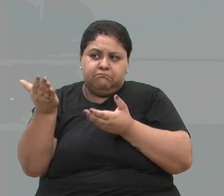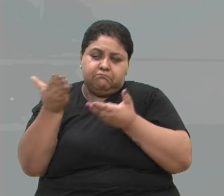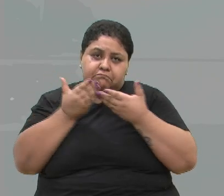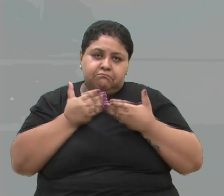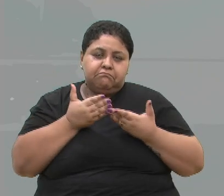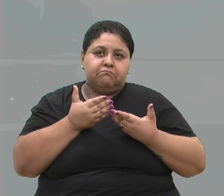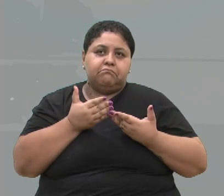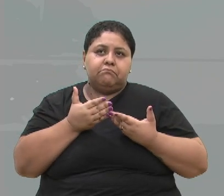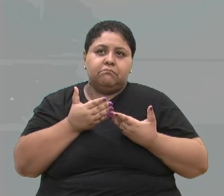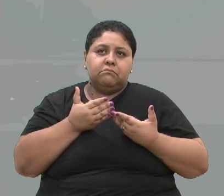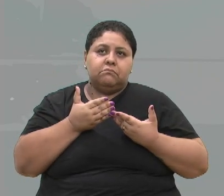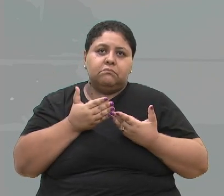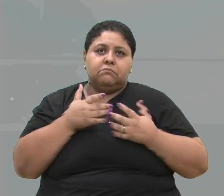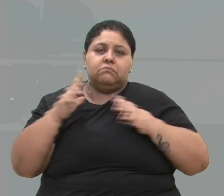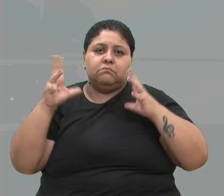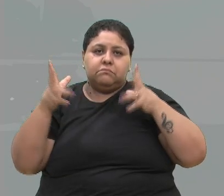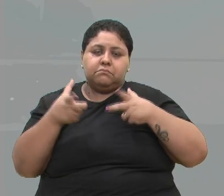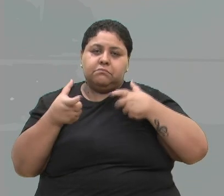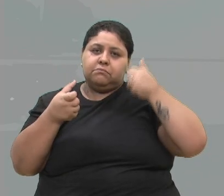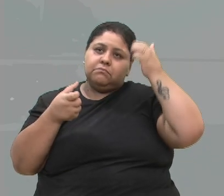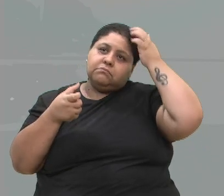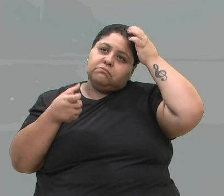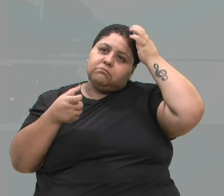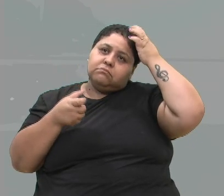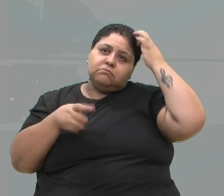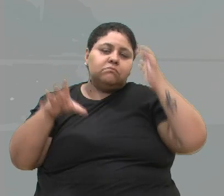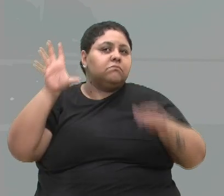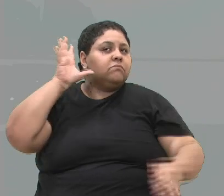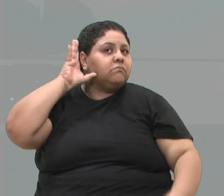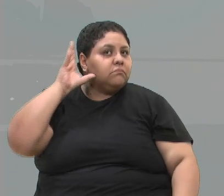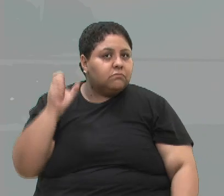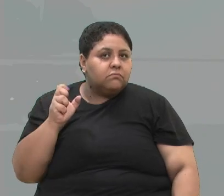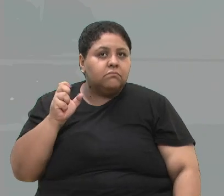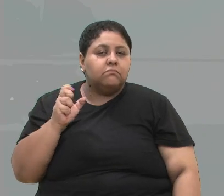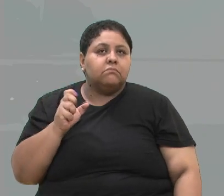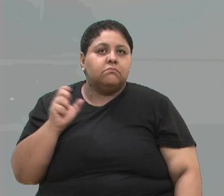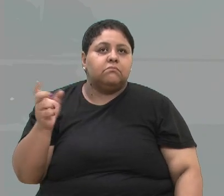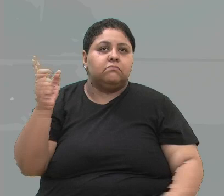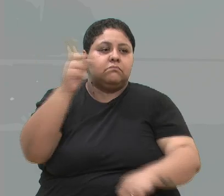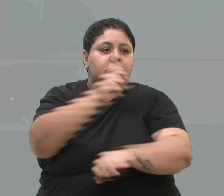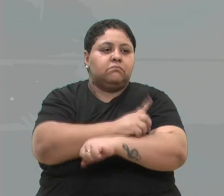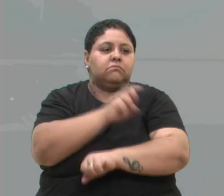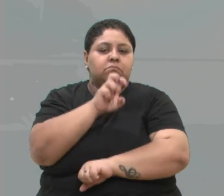convite para todos que estão nos ouvindo, para que dia